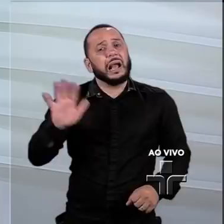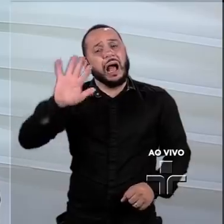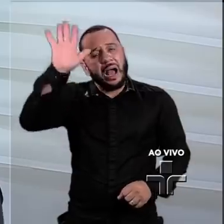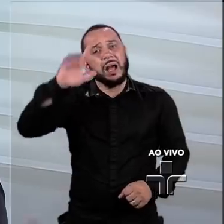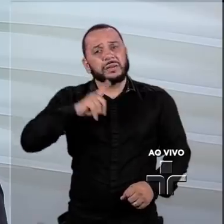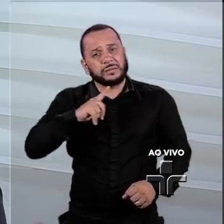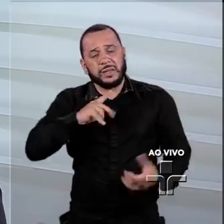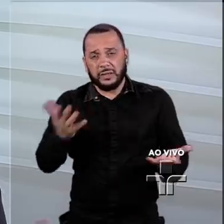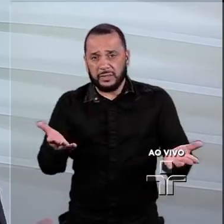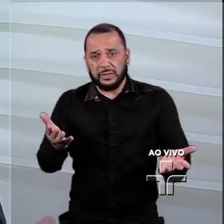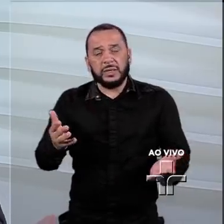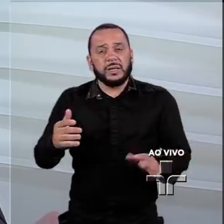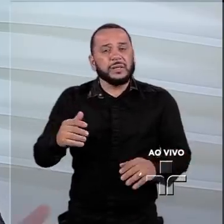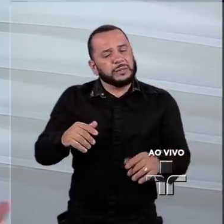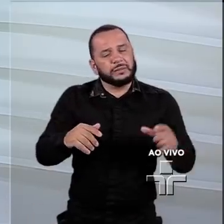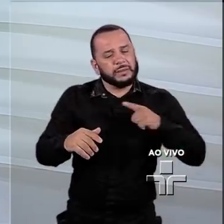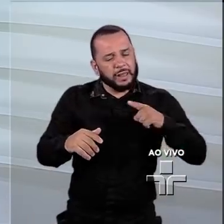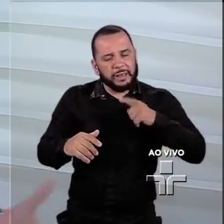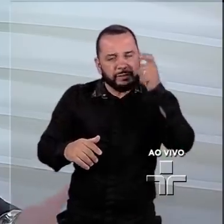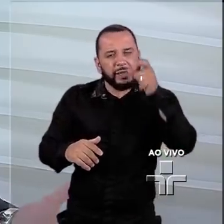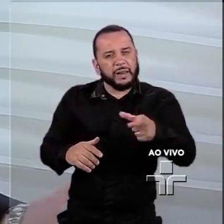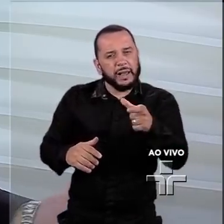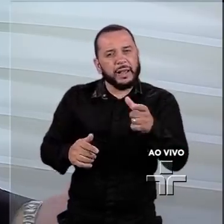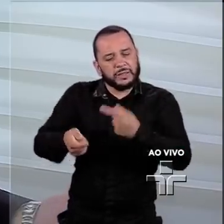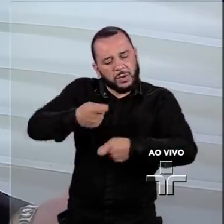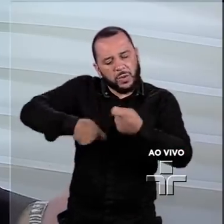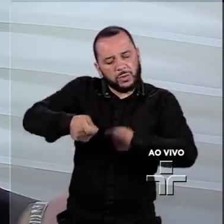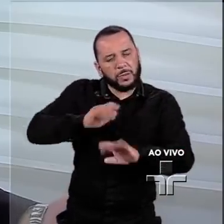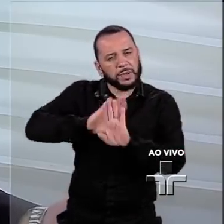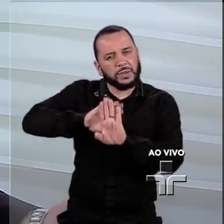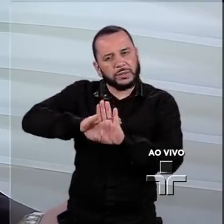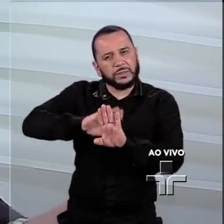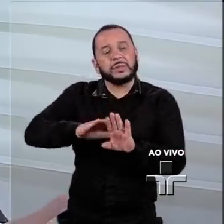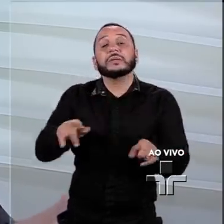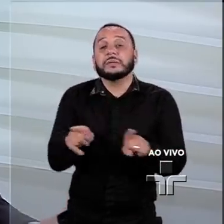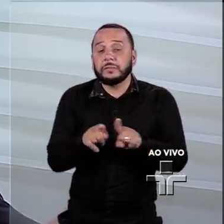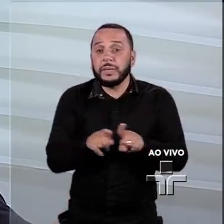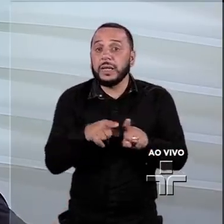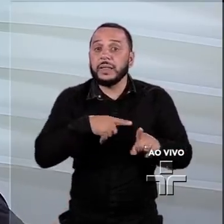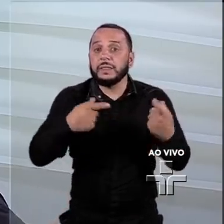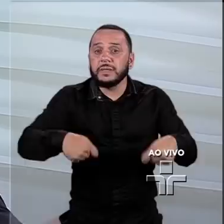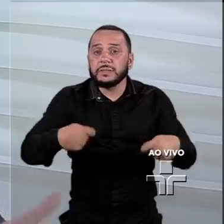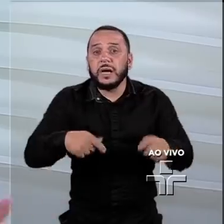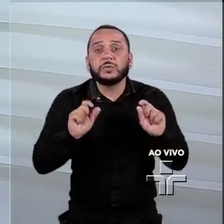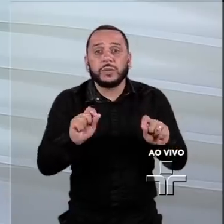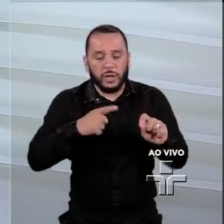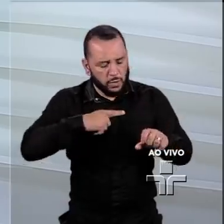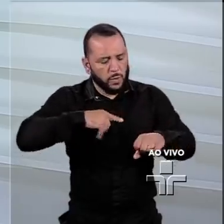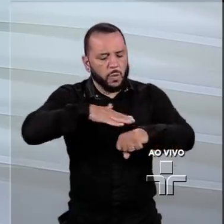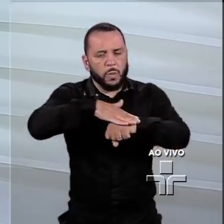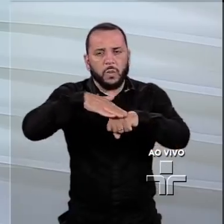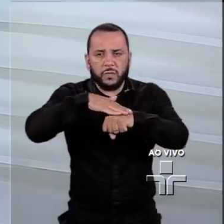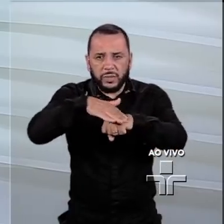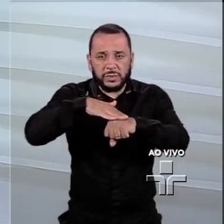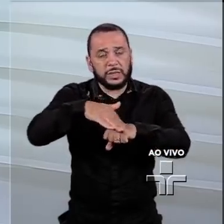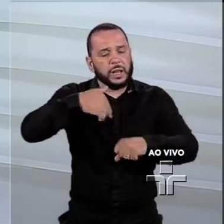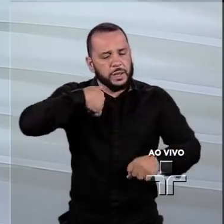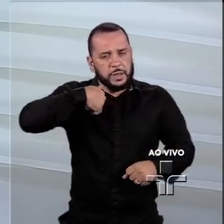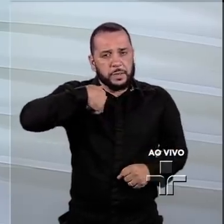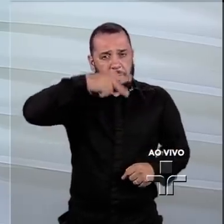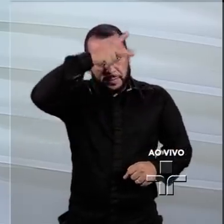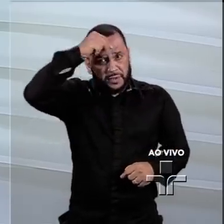certamente há muito interesse econômico por trás. A outra é a necessidade de você conversar. O prefeito, o